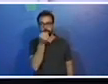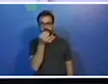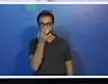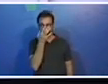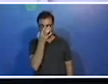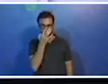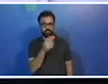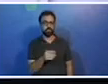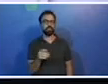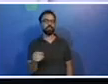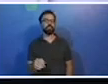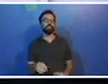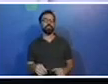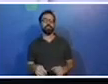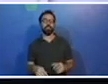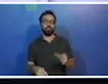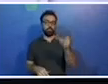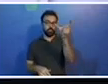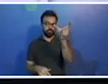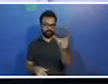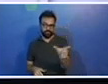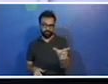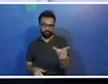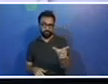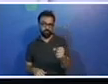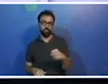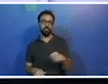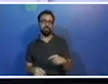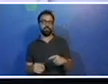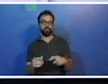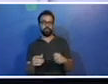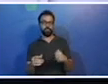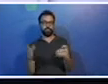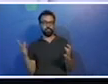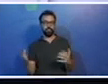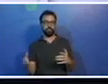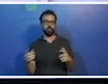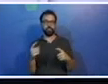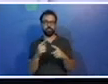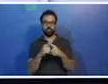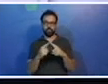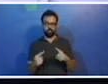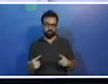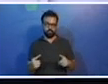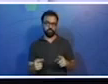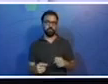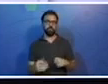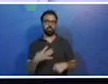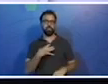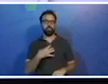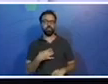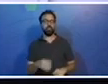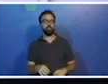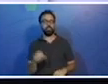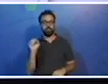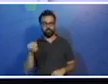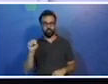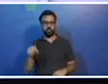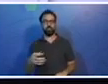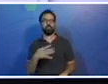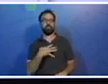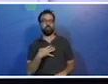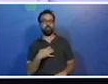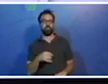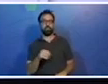no presente, simples, em sua forma afirmativa, quando eu afirmo algo, negativo, quando eu nego